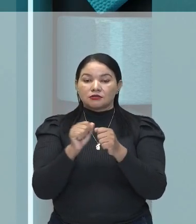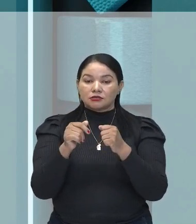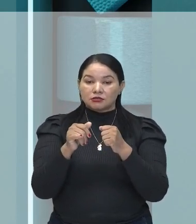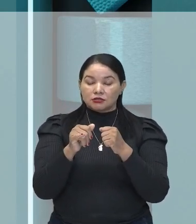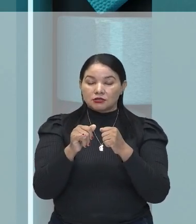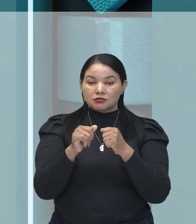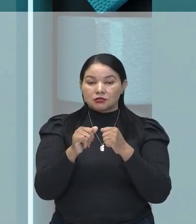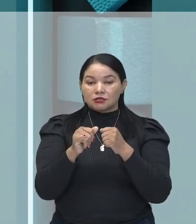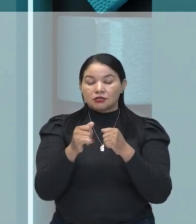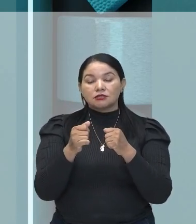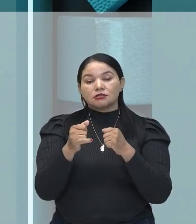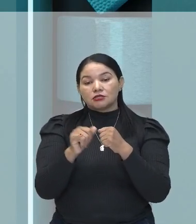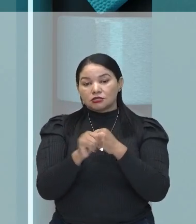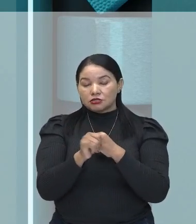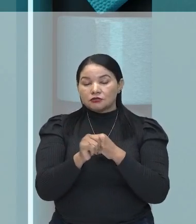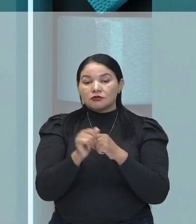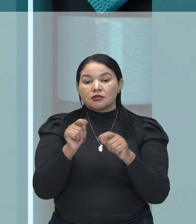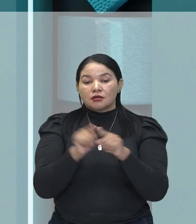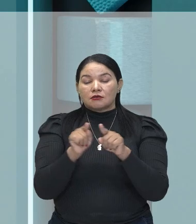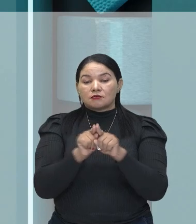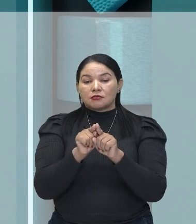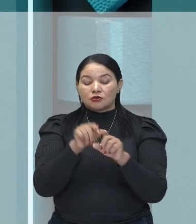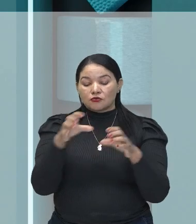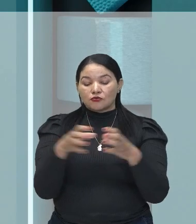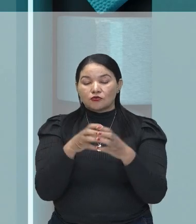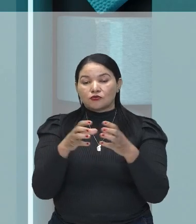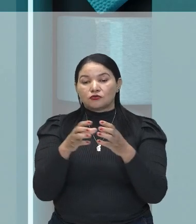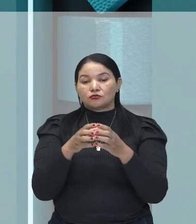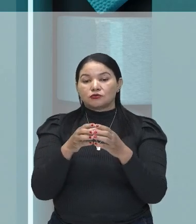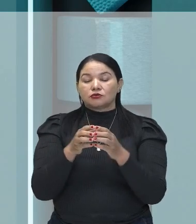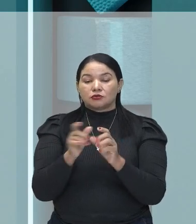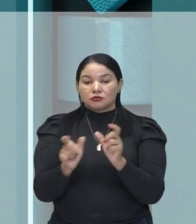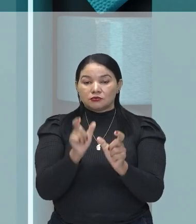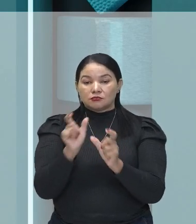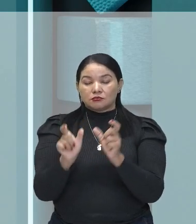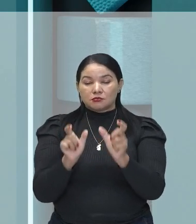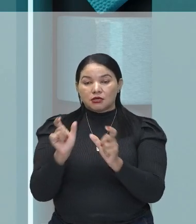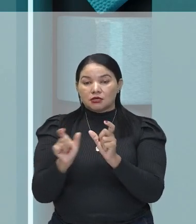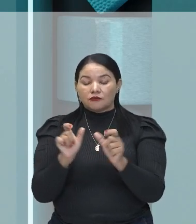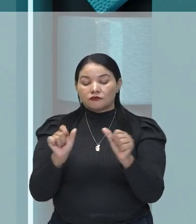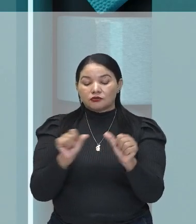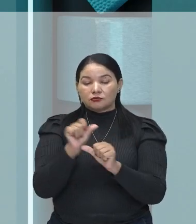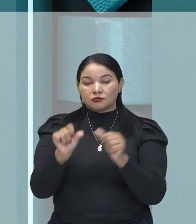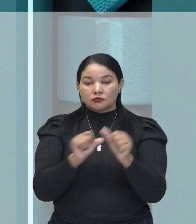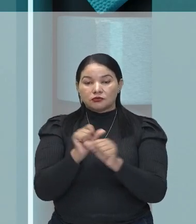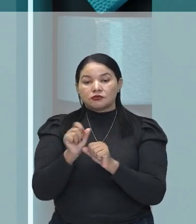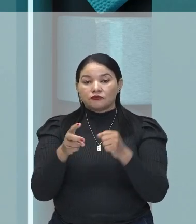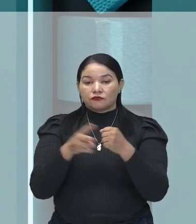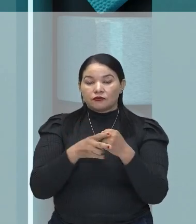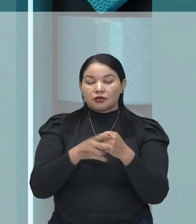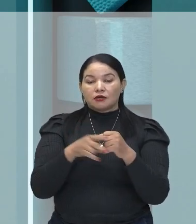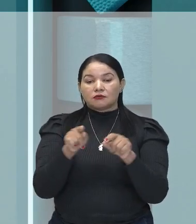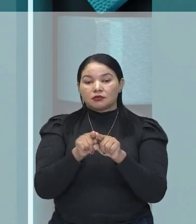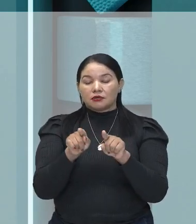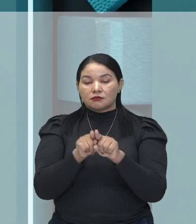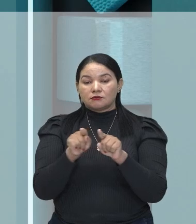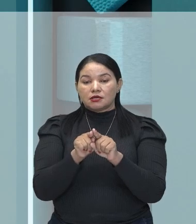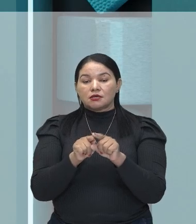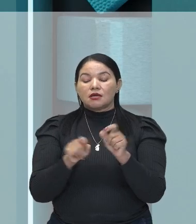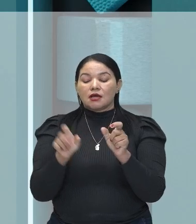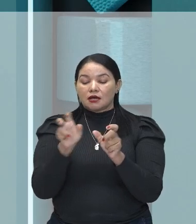eles representam essa classe de palavras, que é um modificador de verbos, de adjetivos e de